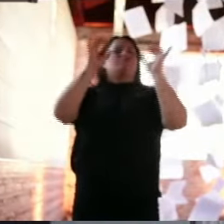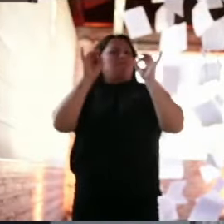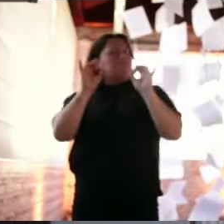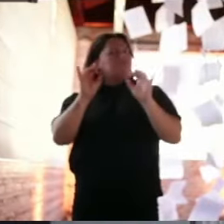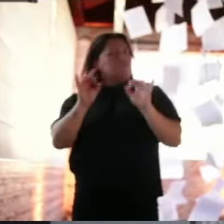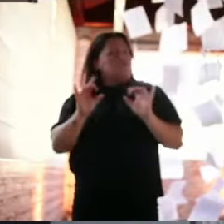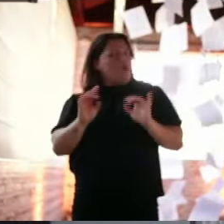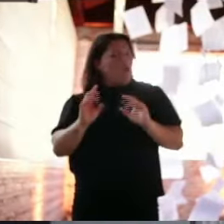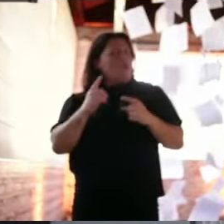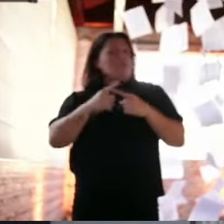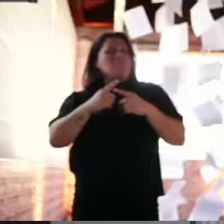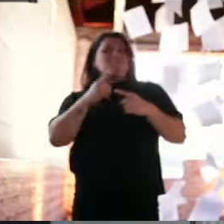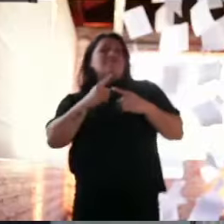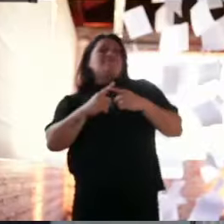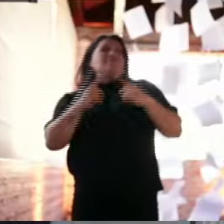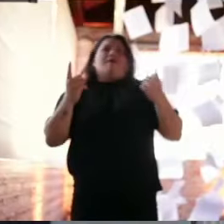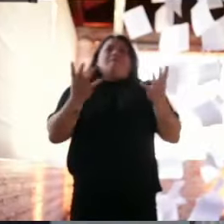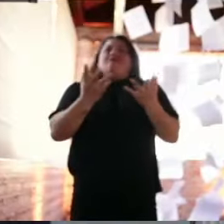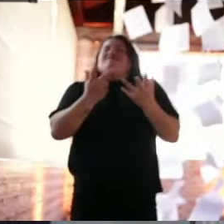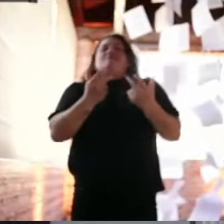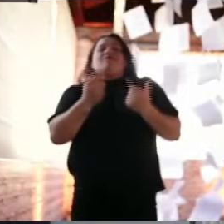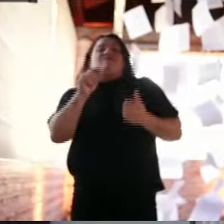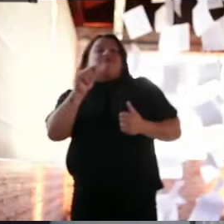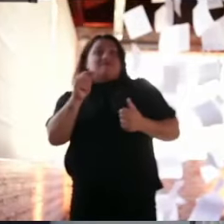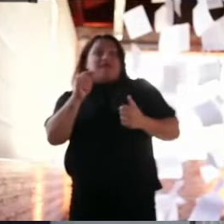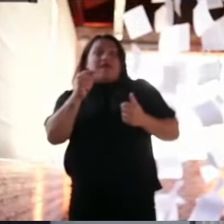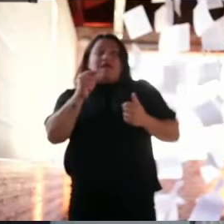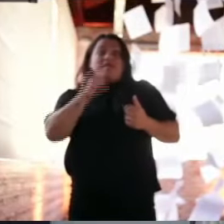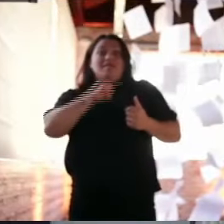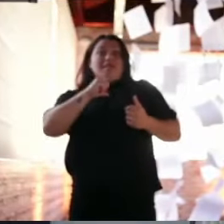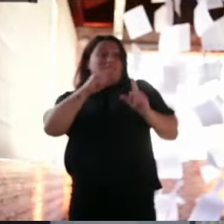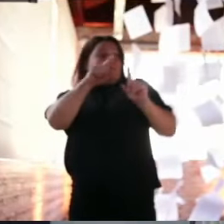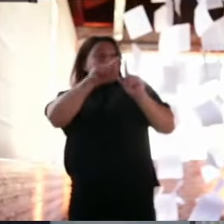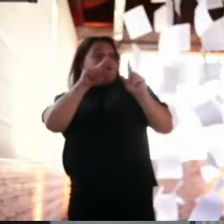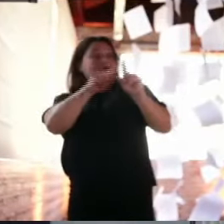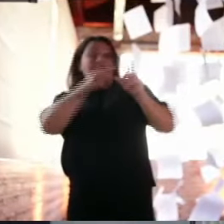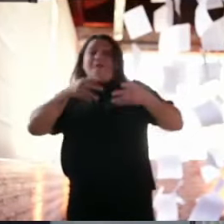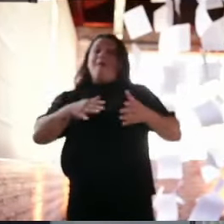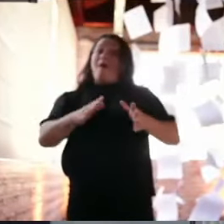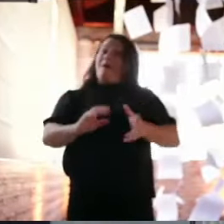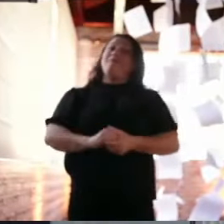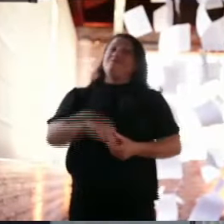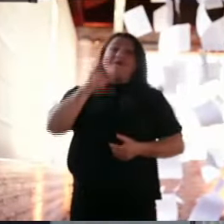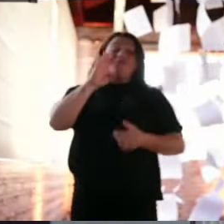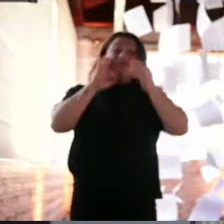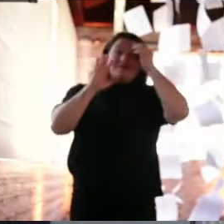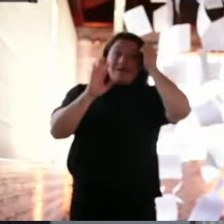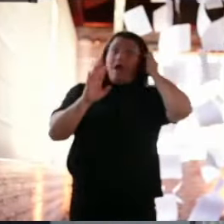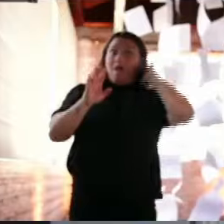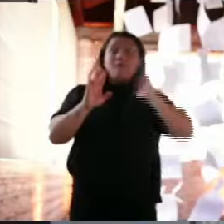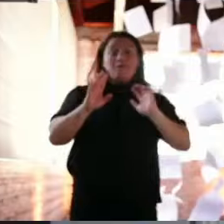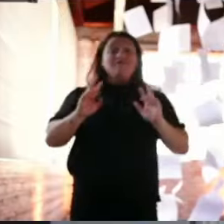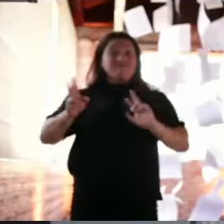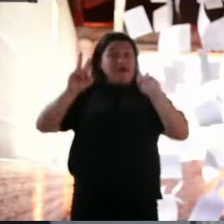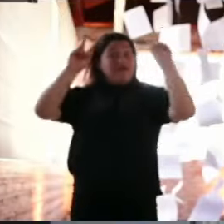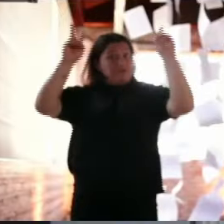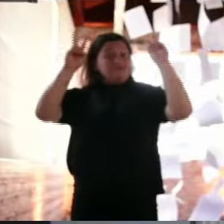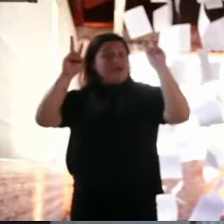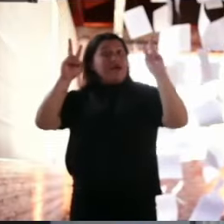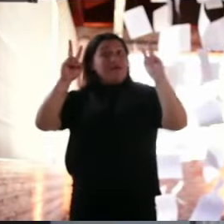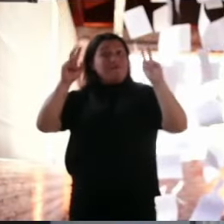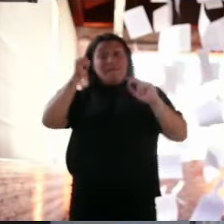né Divina você dá a luz toda essa coisa que poderia ser muito bacana mas que legal Dá valor para quem dá